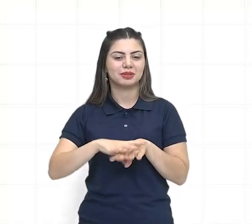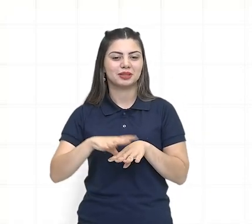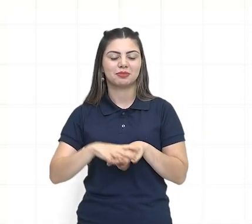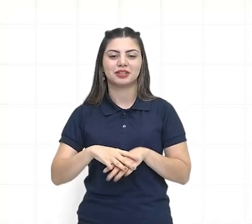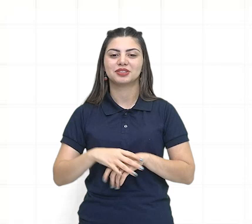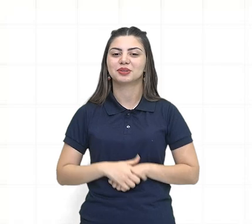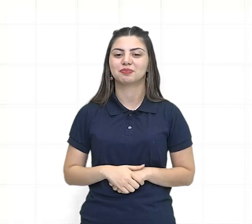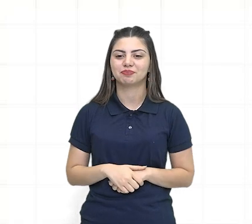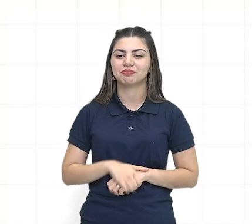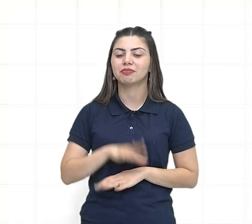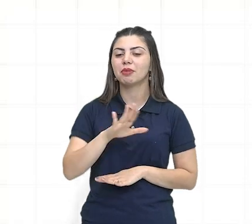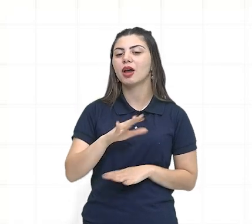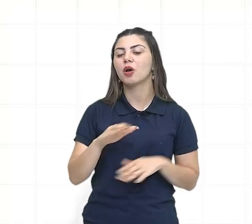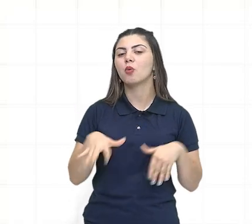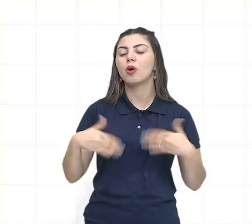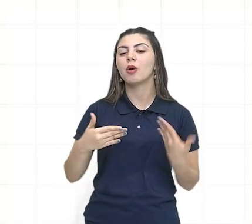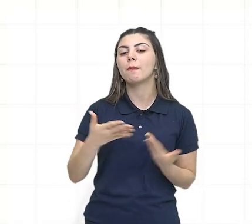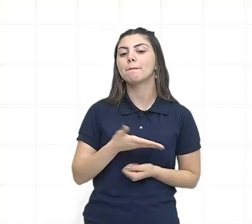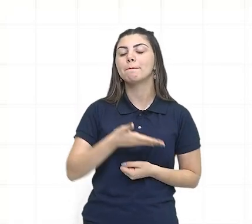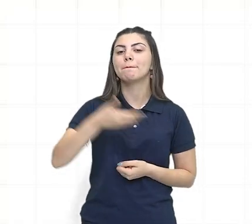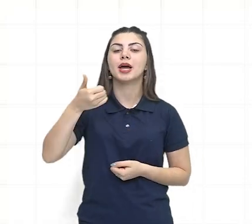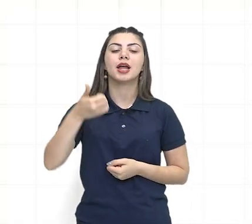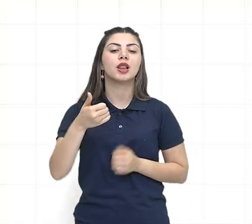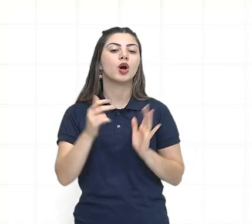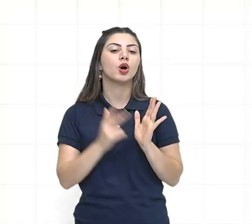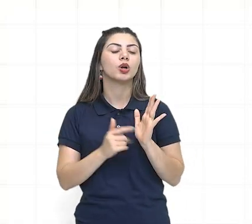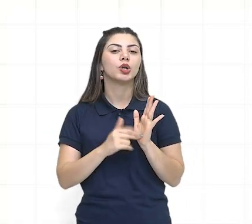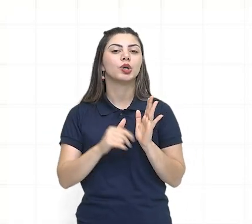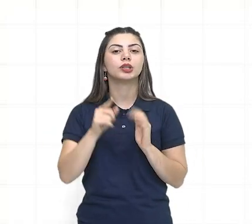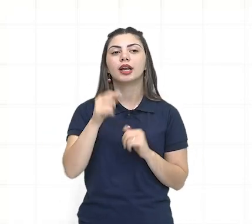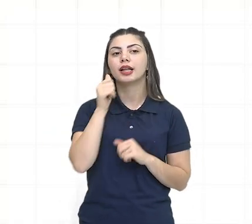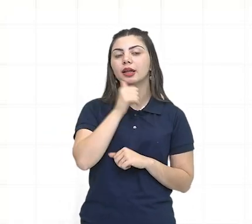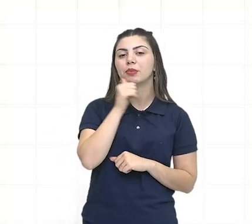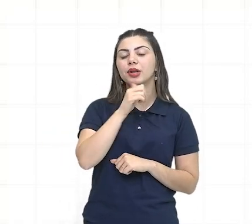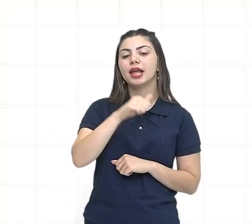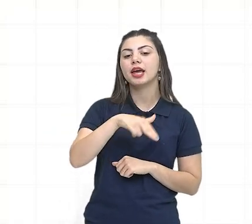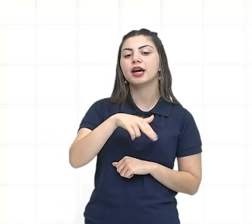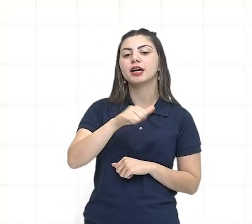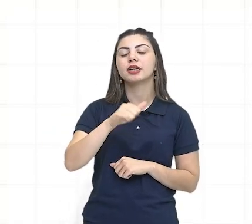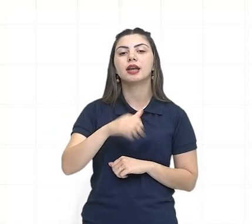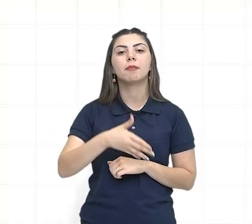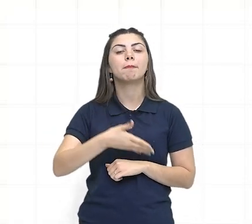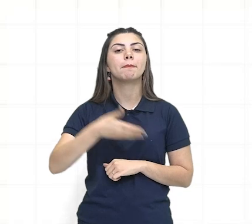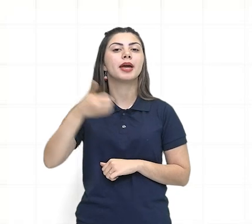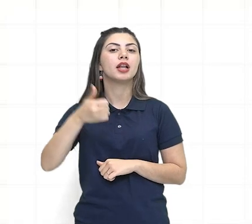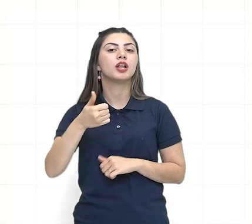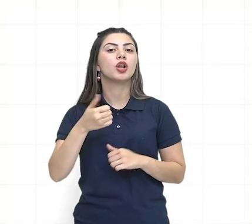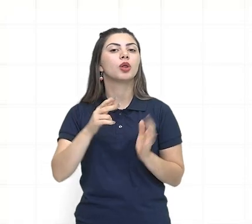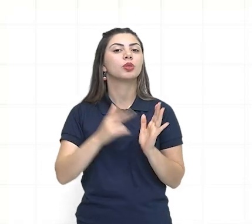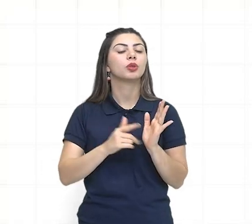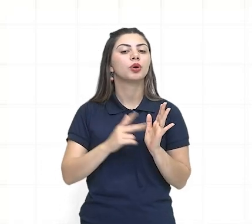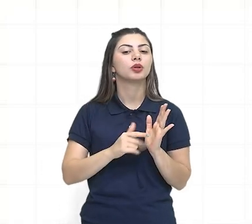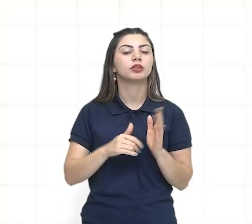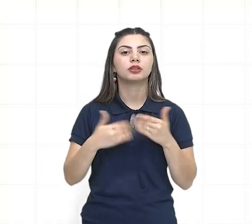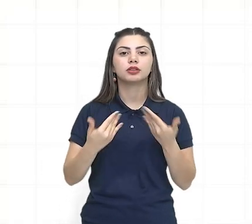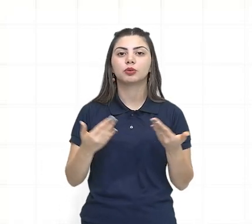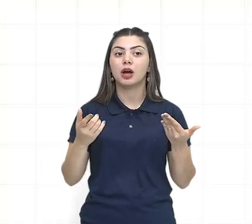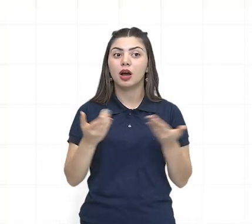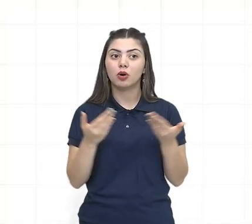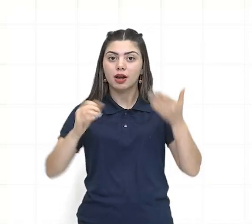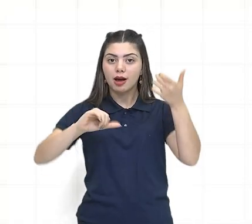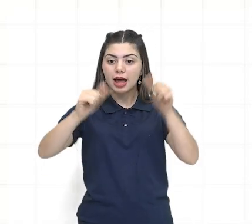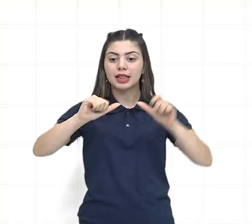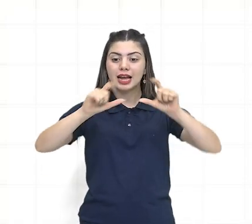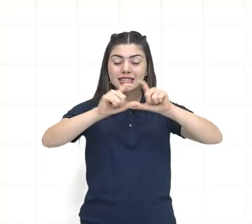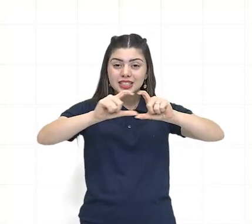foi aqui a melhor nota de Ana? Qual foi o componente que Ana teve melhor desempenho? Eu estou fazendo uma análise